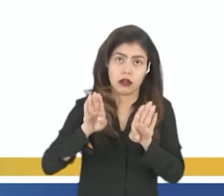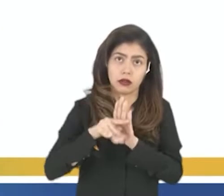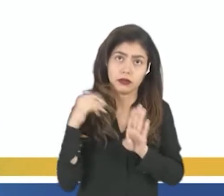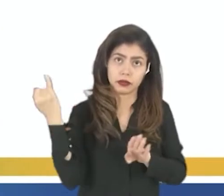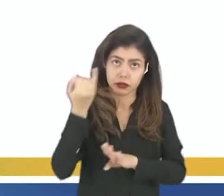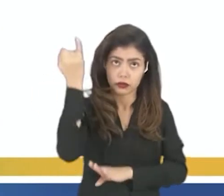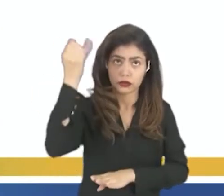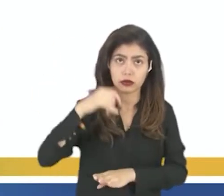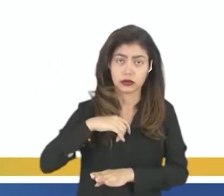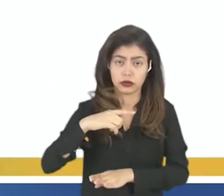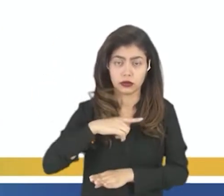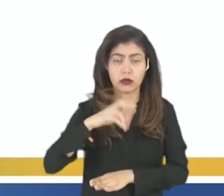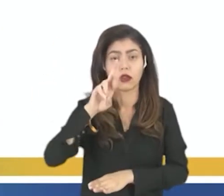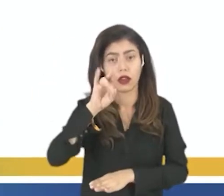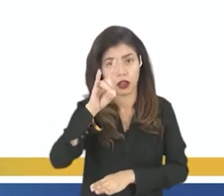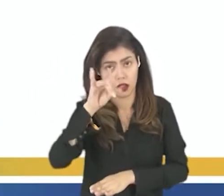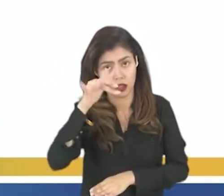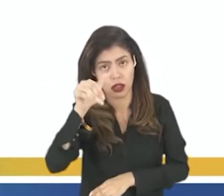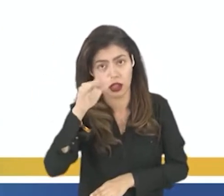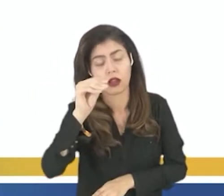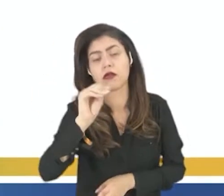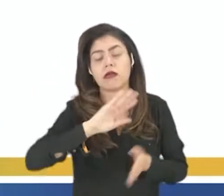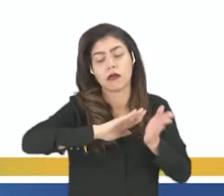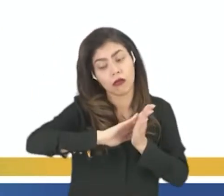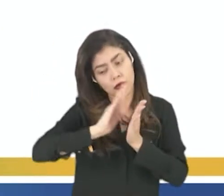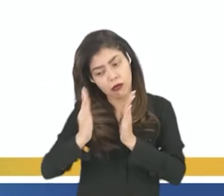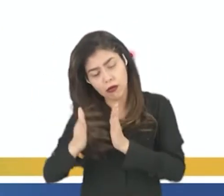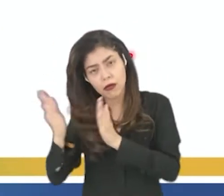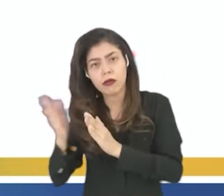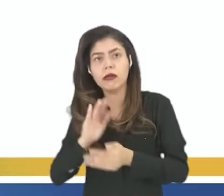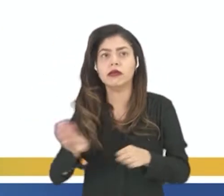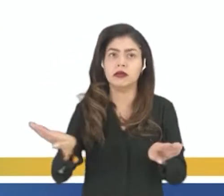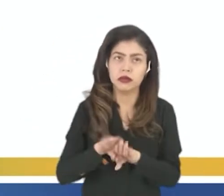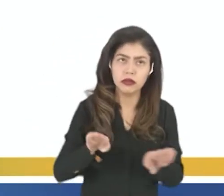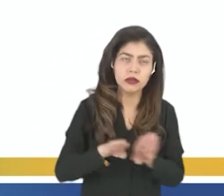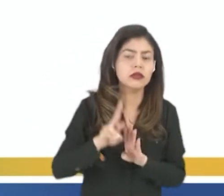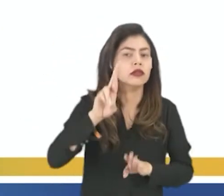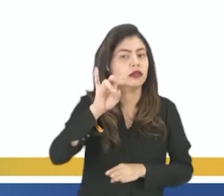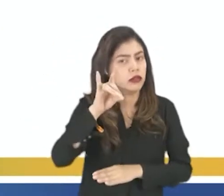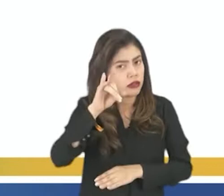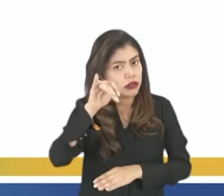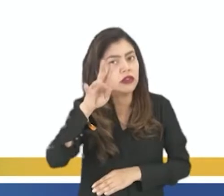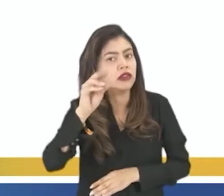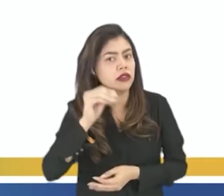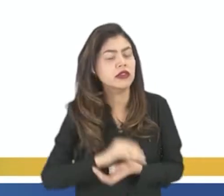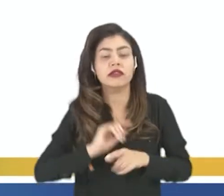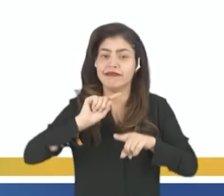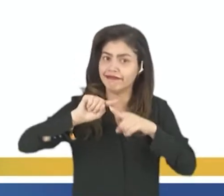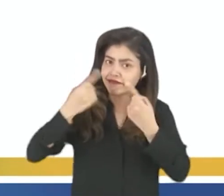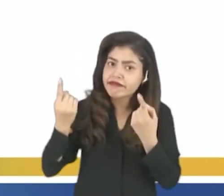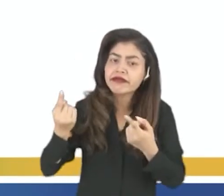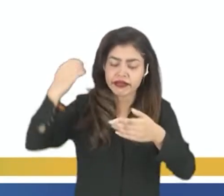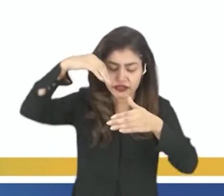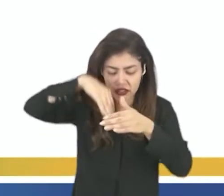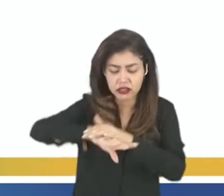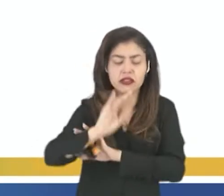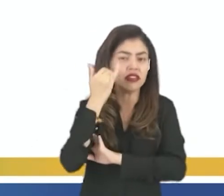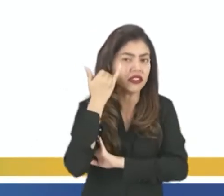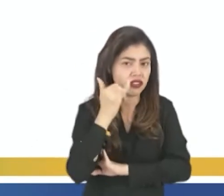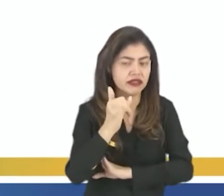principal de radiação Em contrapartida também ficaram radioativo precisam ser descartável porém de baixo